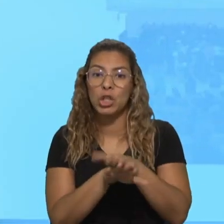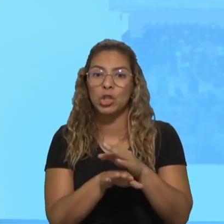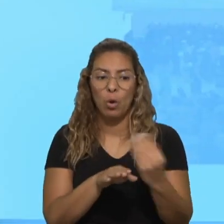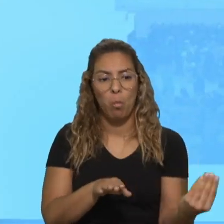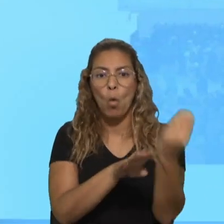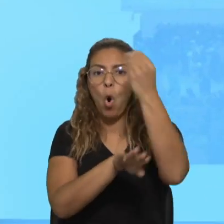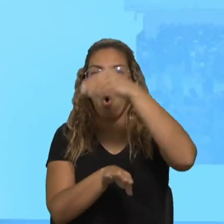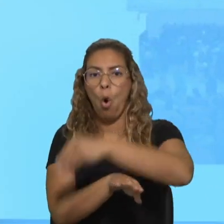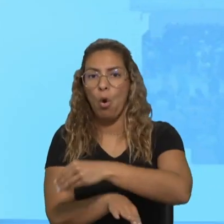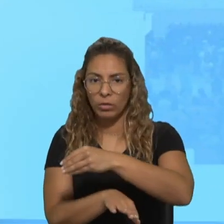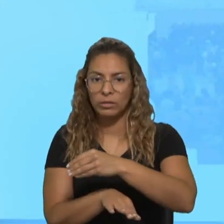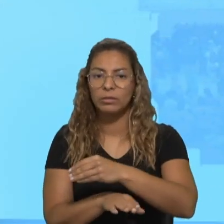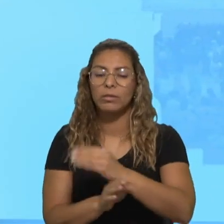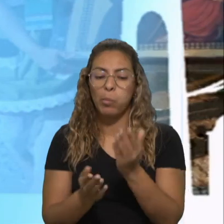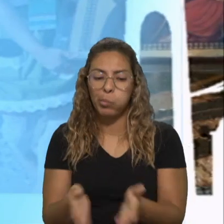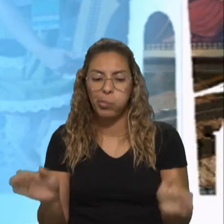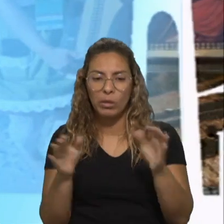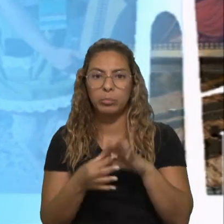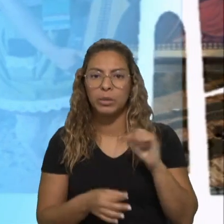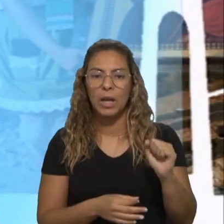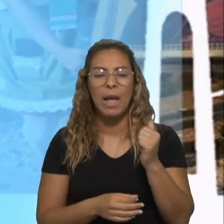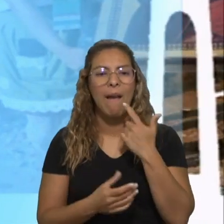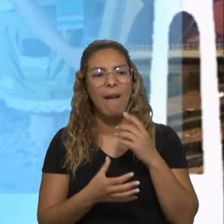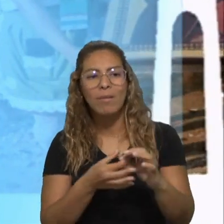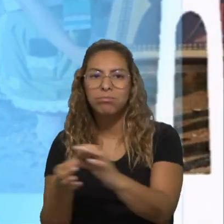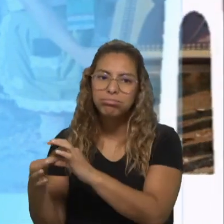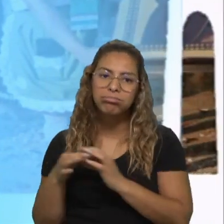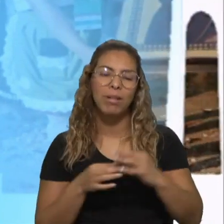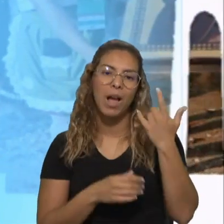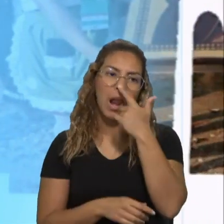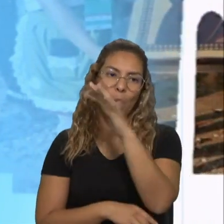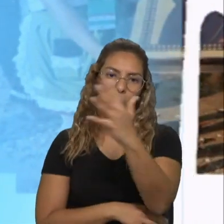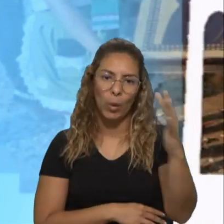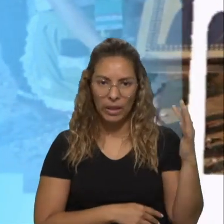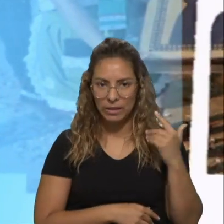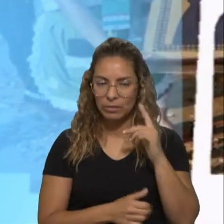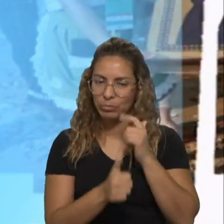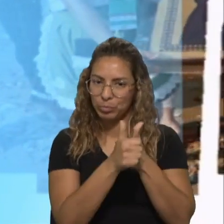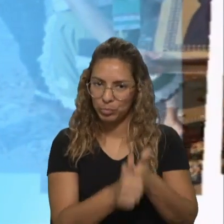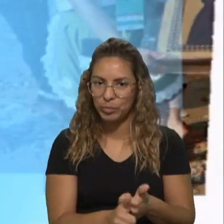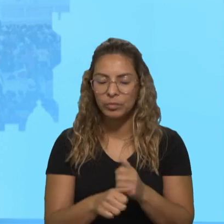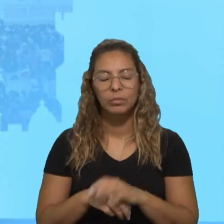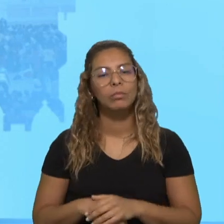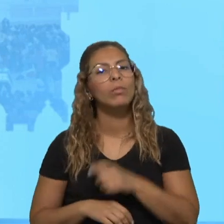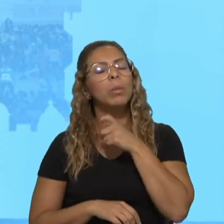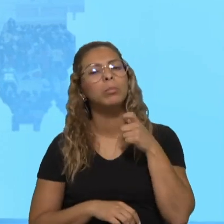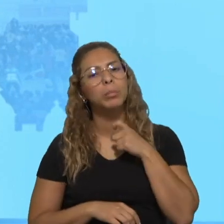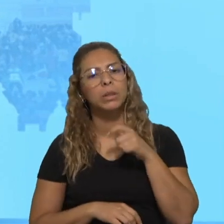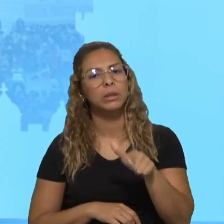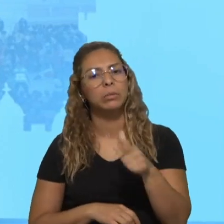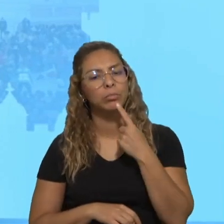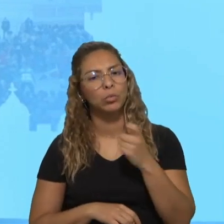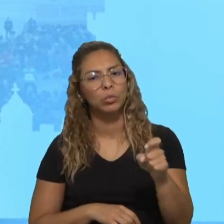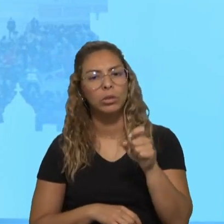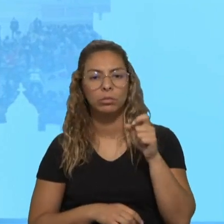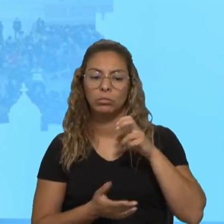as aves, é de facto... Há uma comunhão forte com a natureza também. Padre Luís, chegando ao Montijo, há uma procissão precisamente